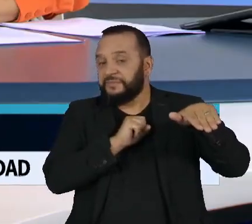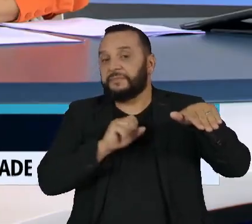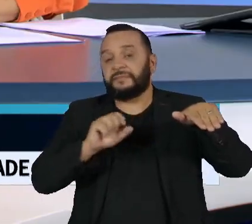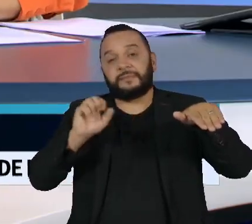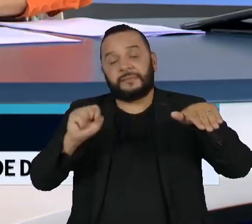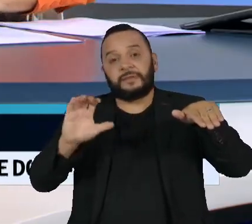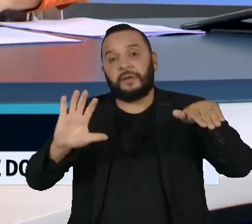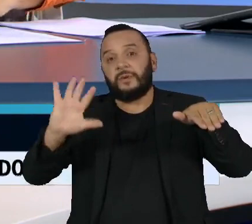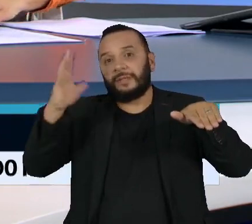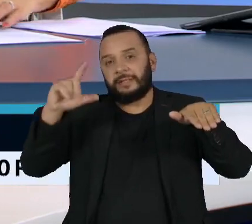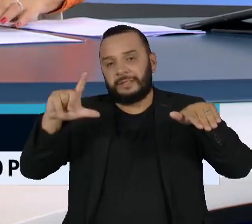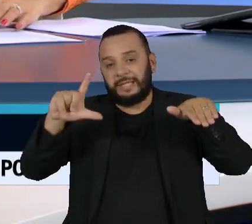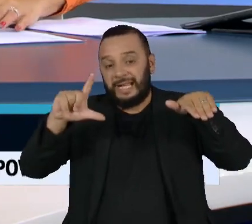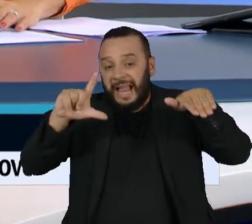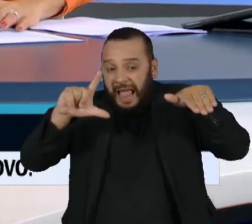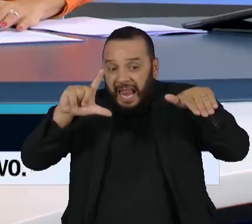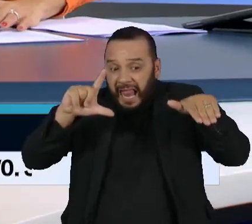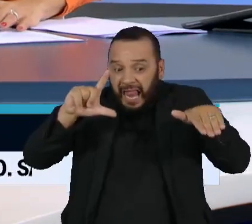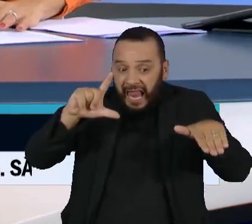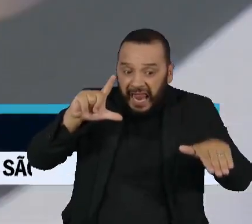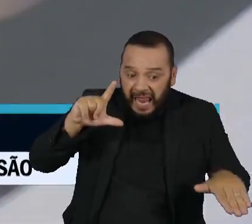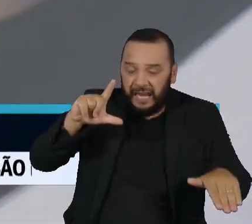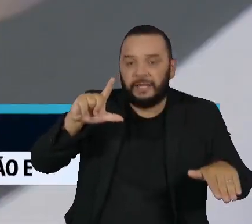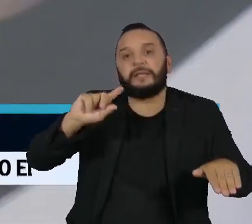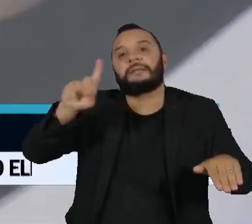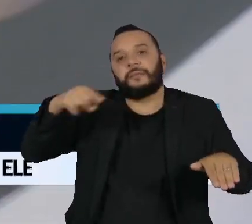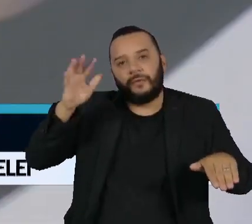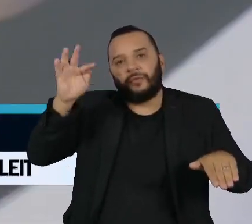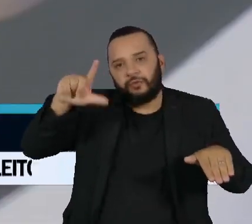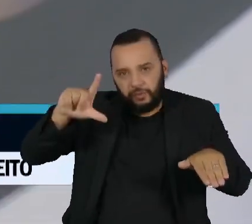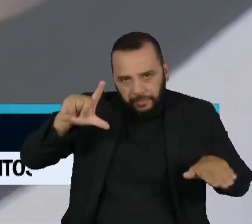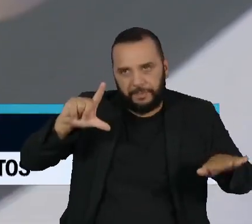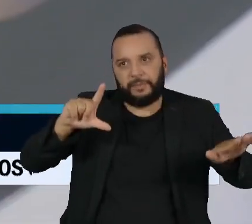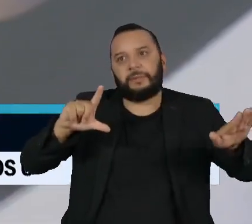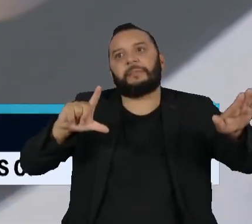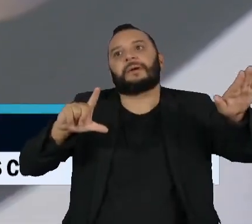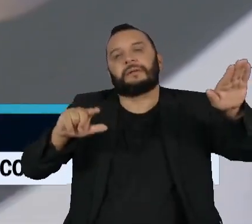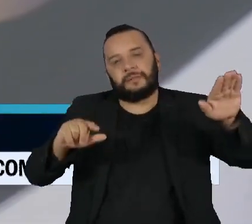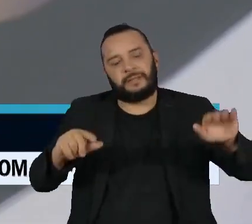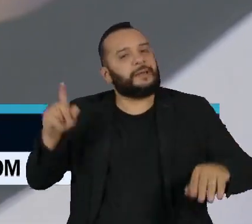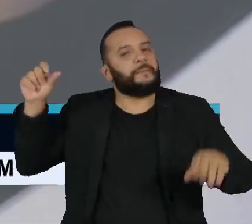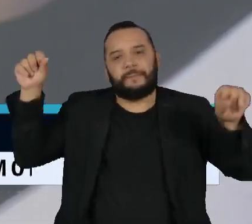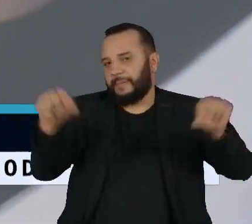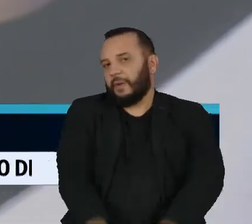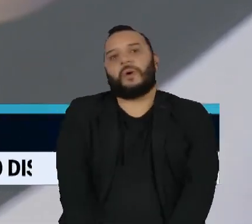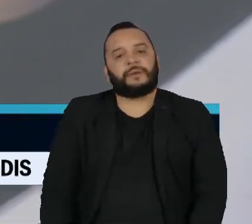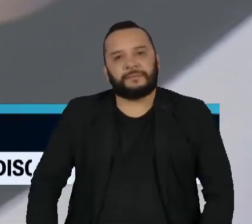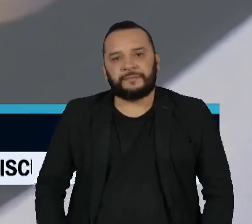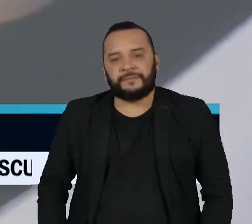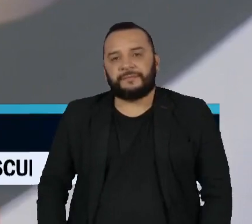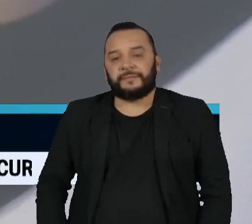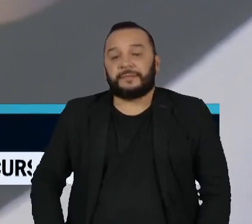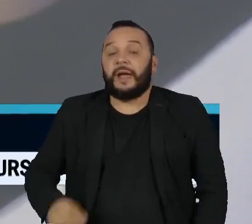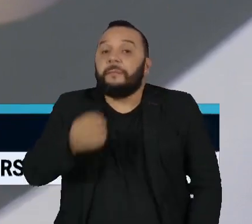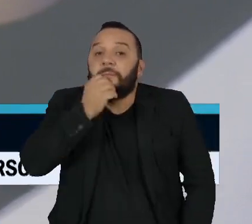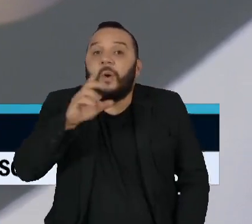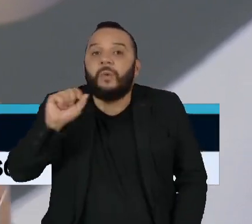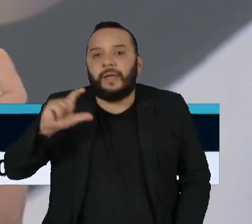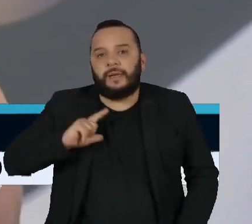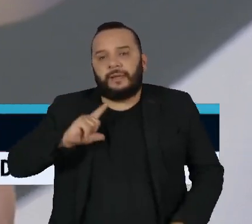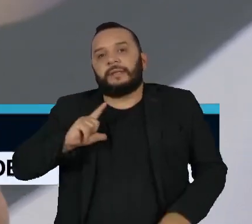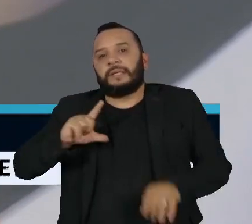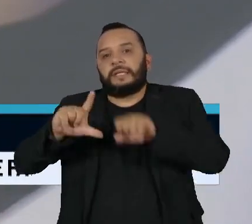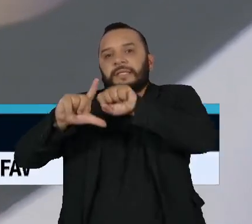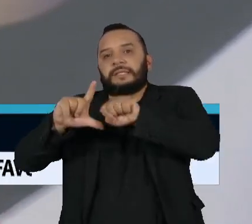acontecer dele baixar muito a Selic agora e depois ele ter que aumentar. E esse é o pior cenário. Pior do que baixar menos a Selic, diminuir